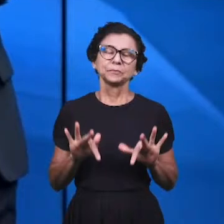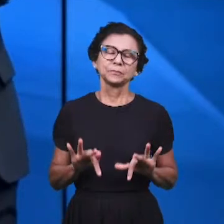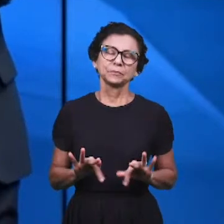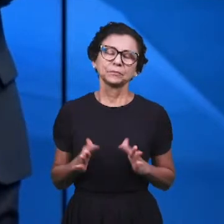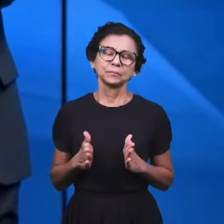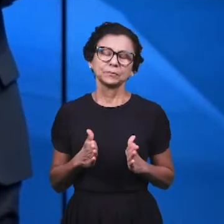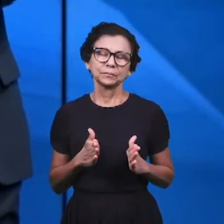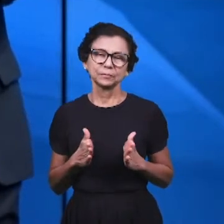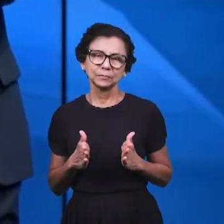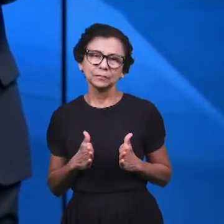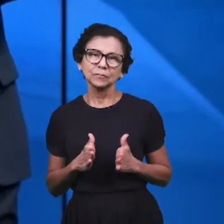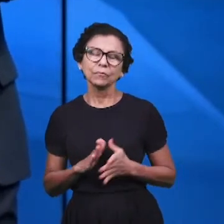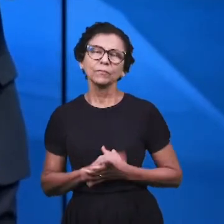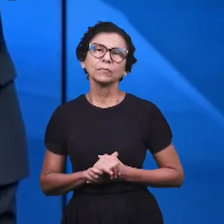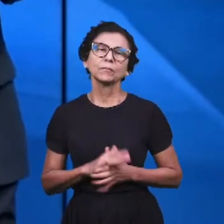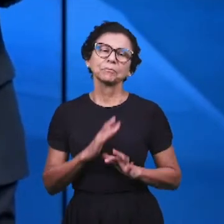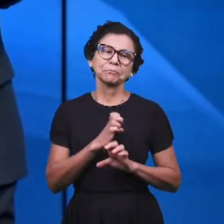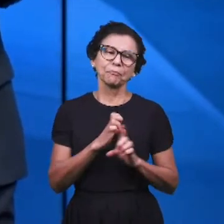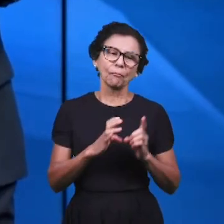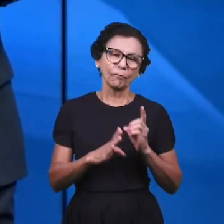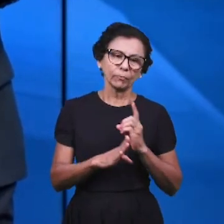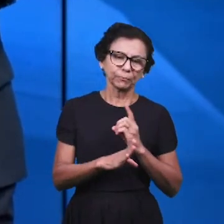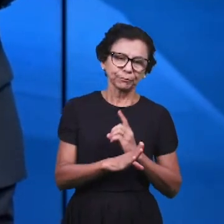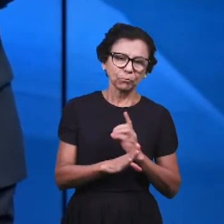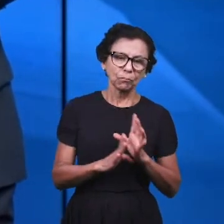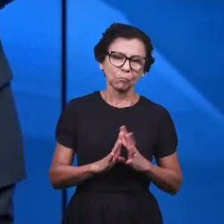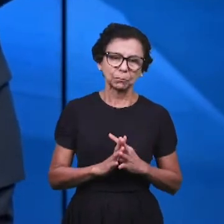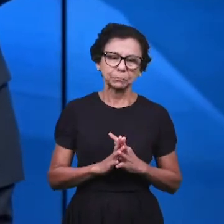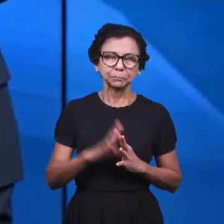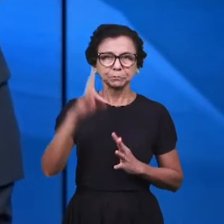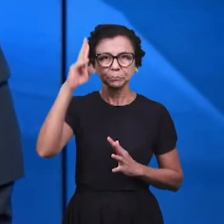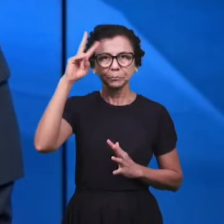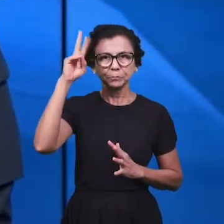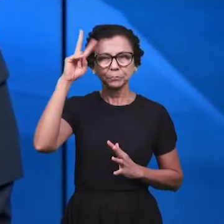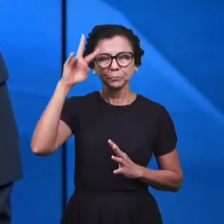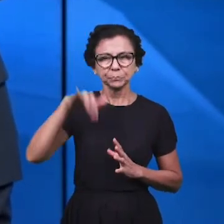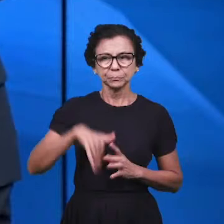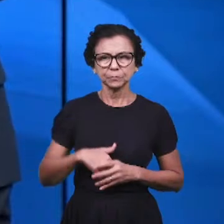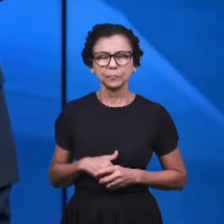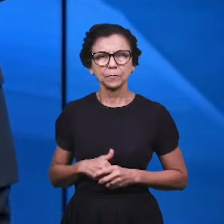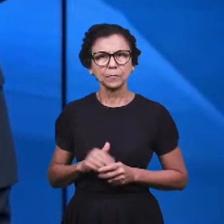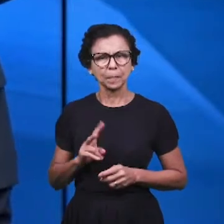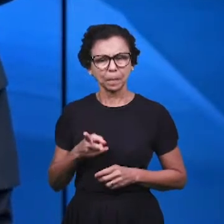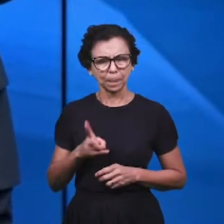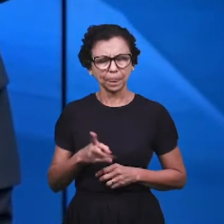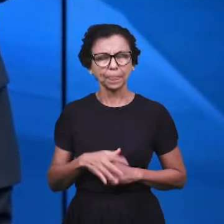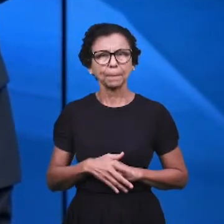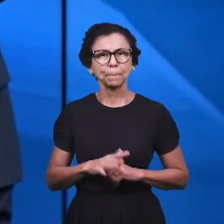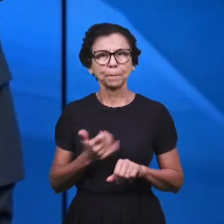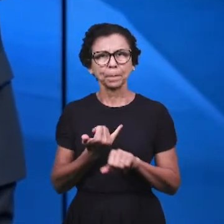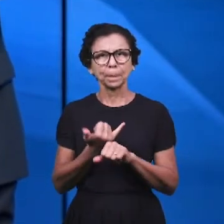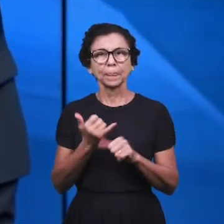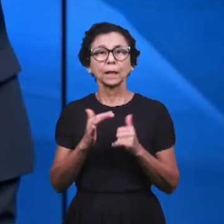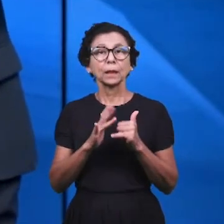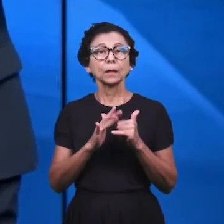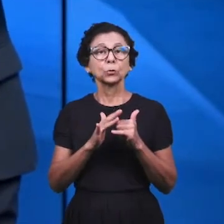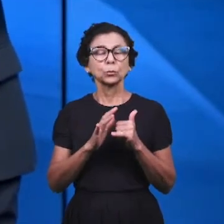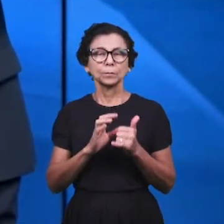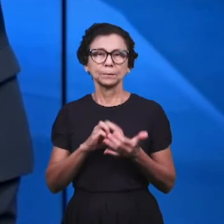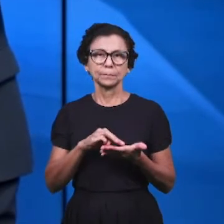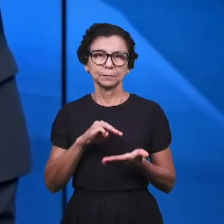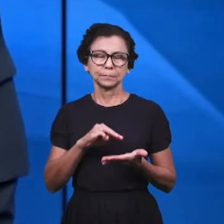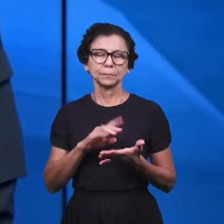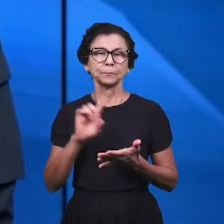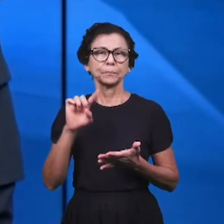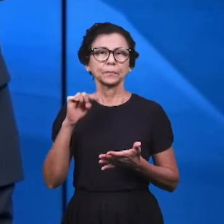encerramos aqui esta parte, né, da primeira parte da Escola Bíblica Dominical, e lembramos aos irmãos de continuarem conosco no canal YouTube da Igreja